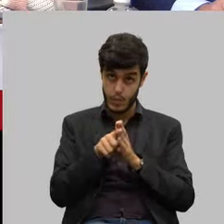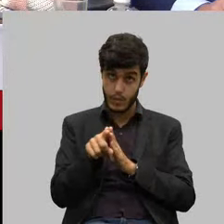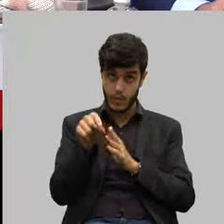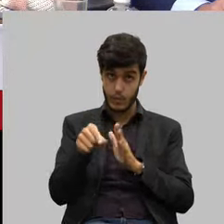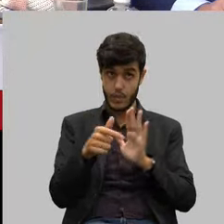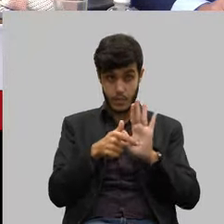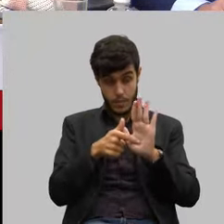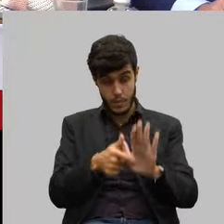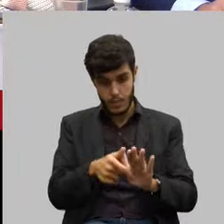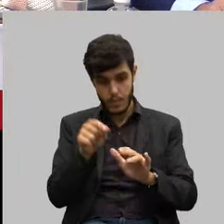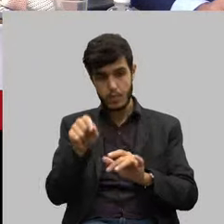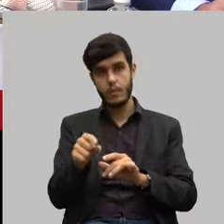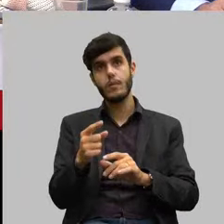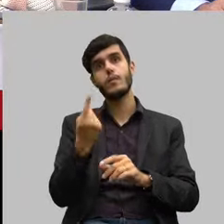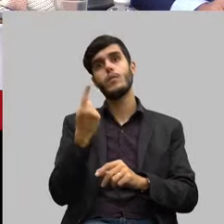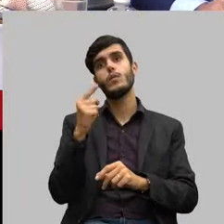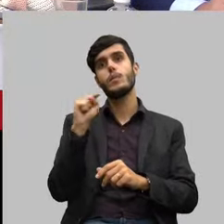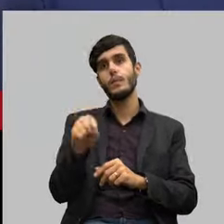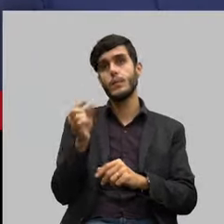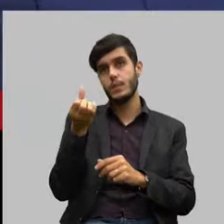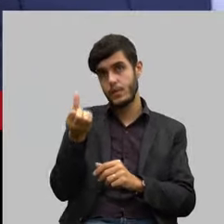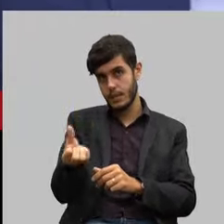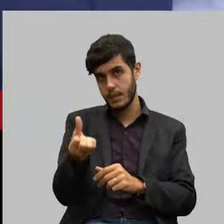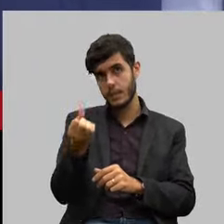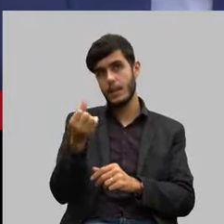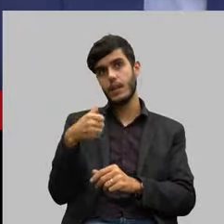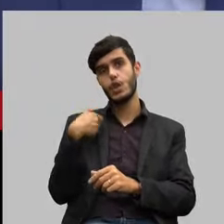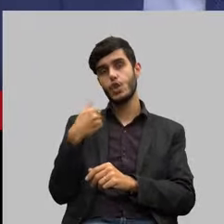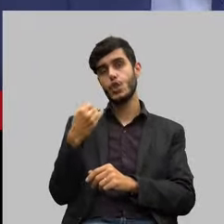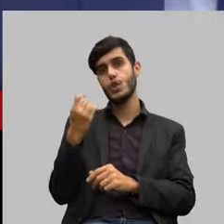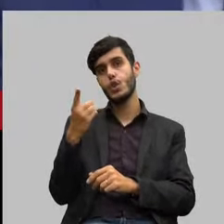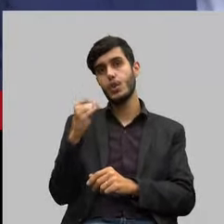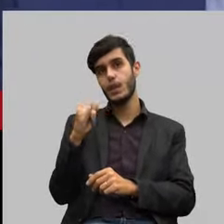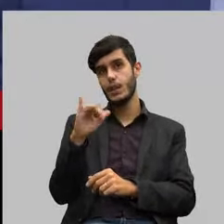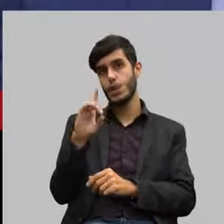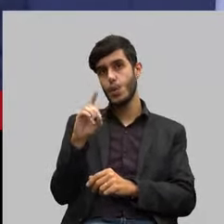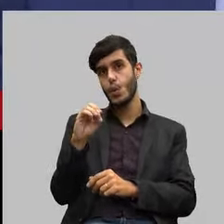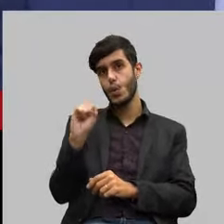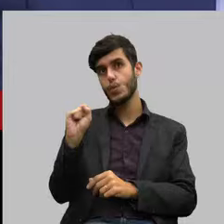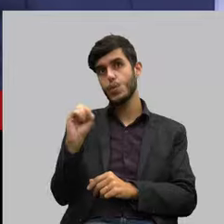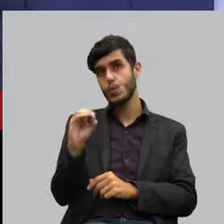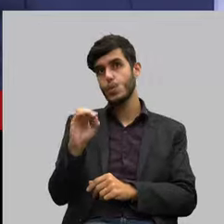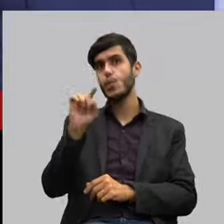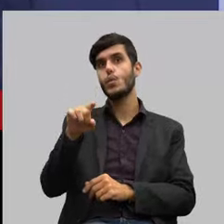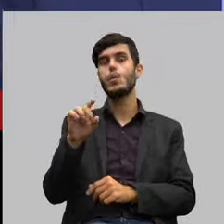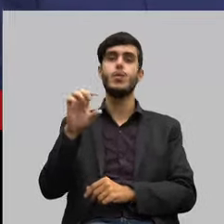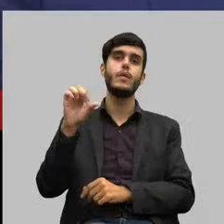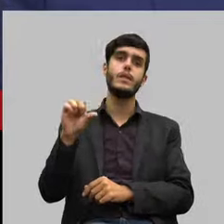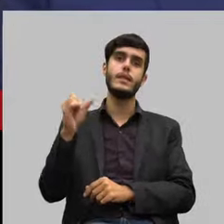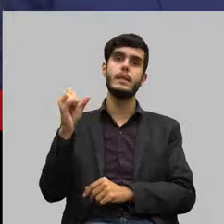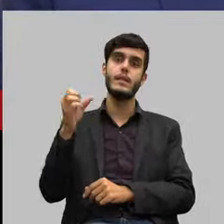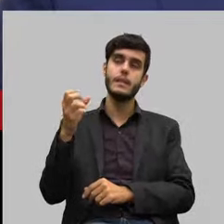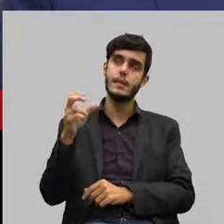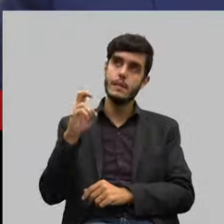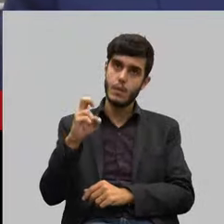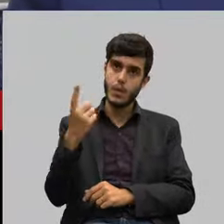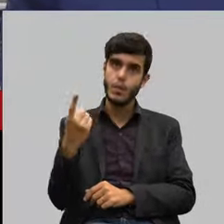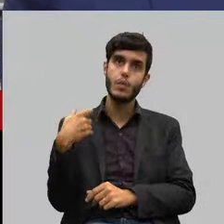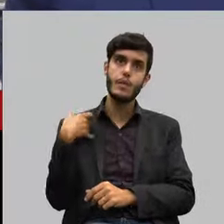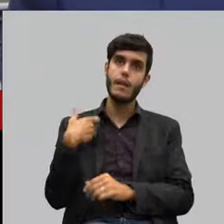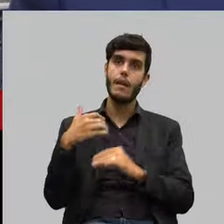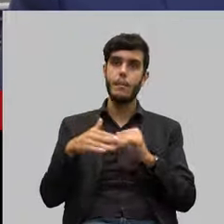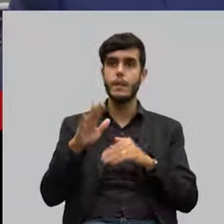taxar 1.6 os idosos acima de 59 anos é uma medida acertada